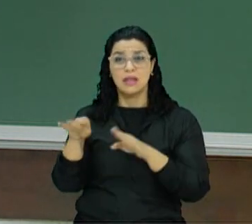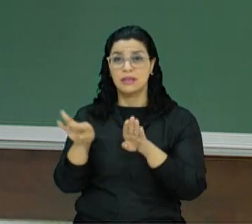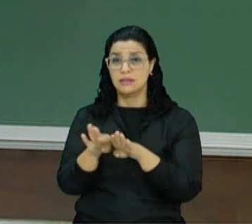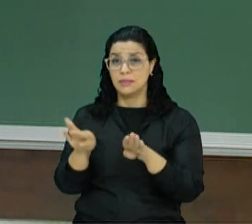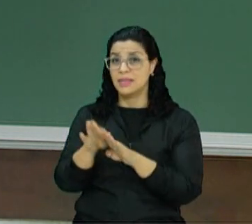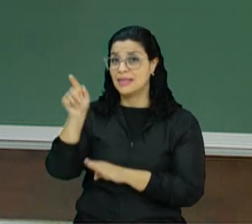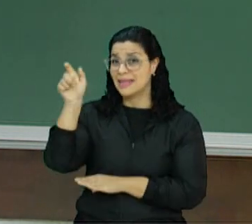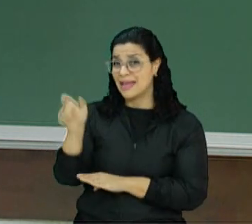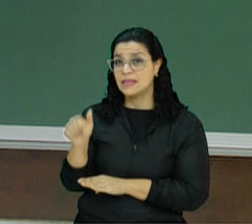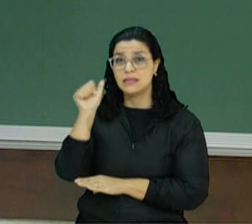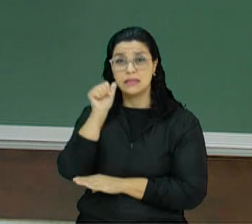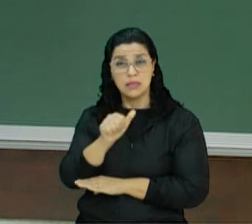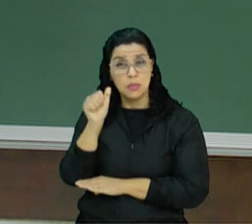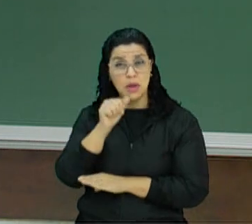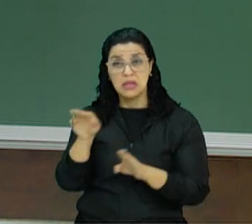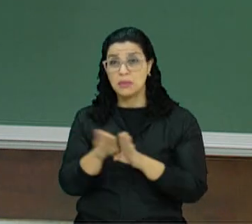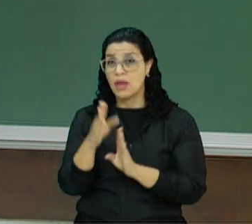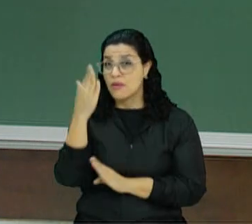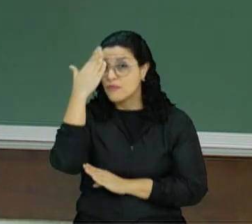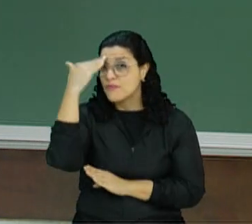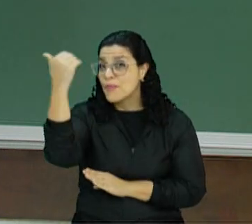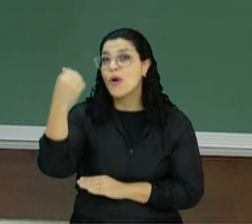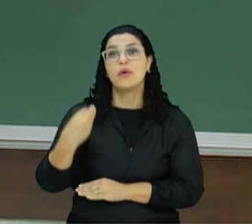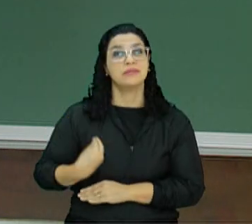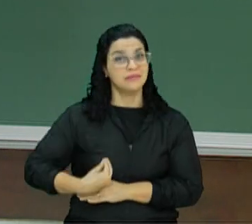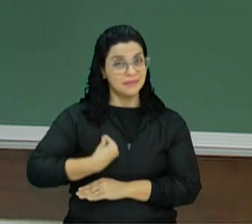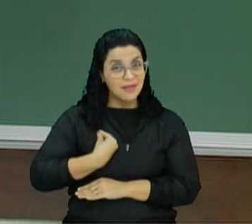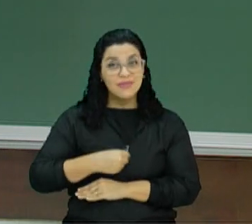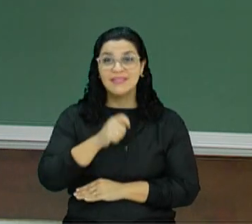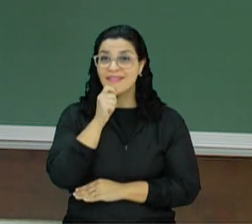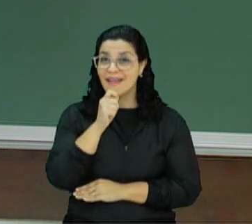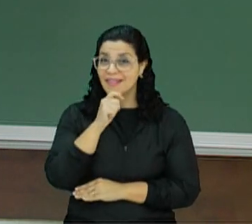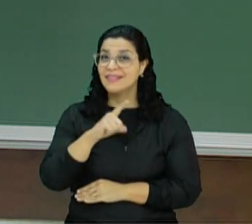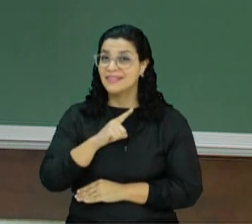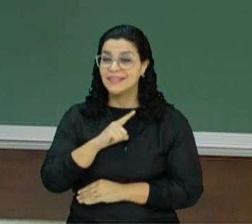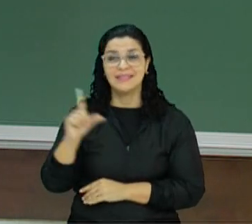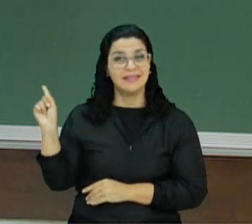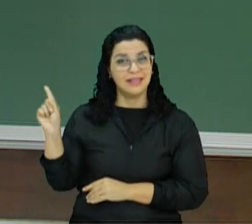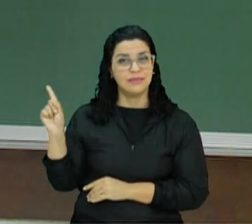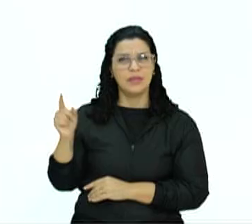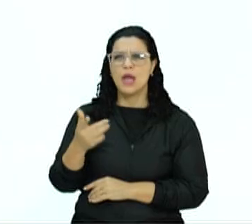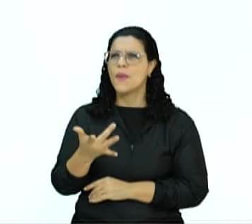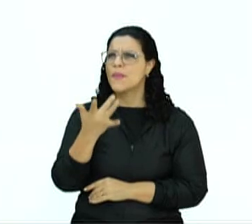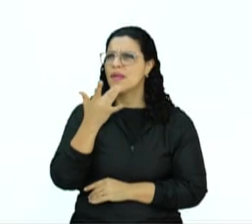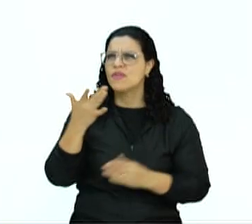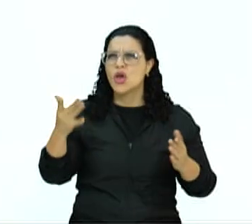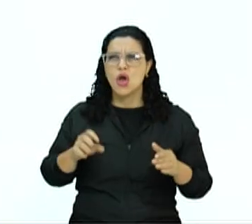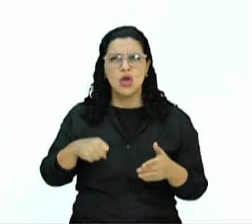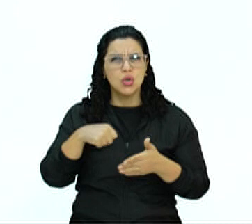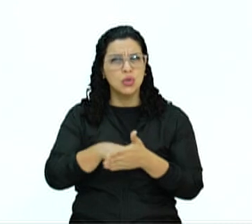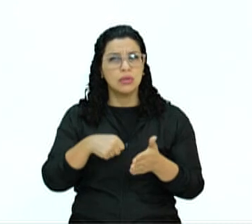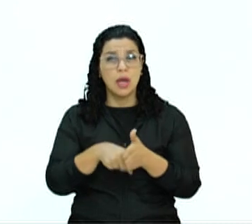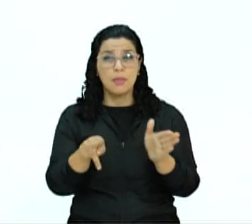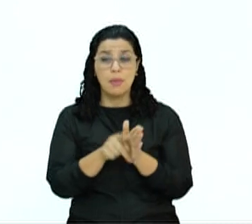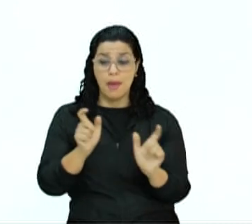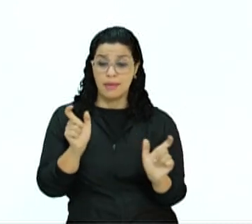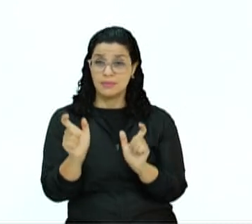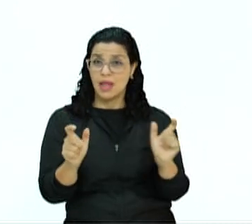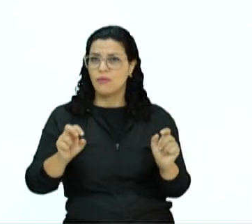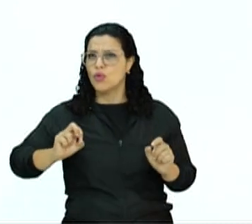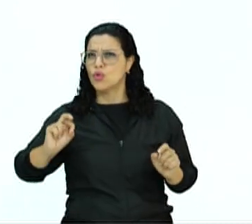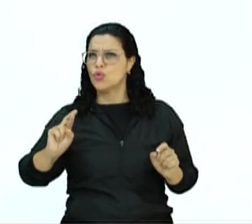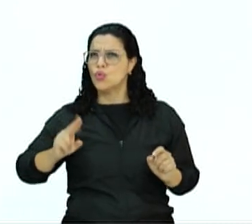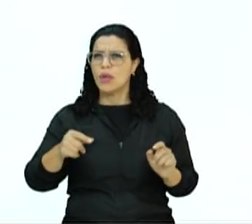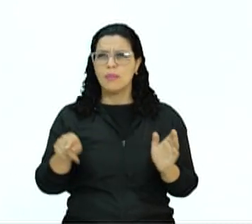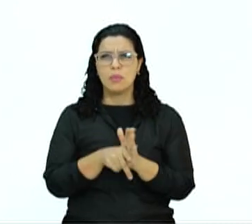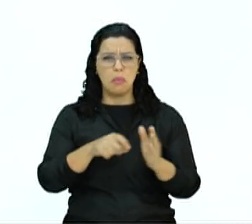escritora brasileira de grande renome ainda viva. Eu prefiro ultimamente lutar mais com as palavras do que